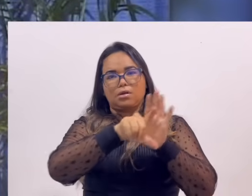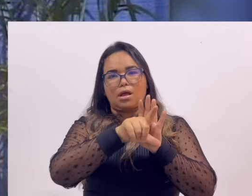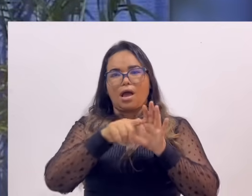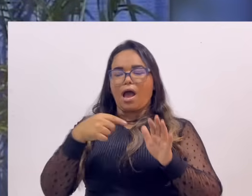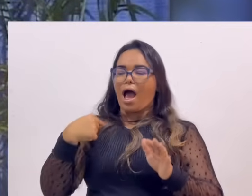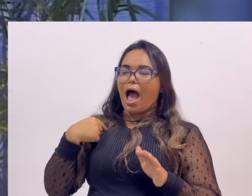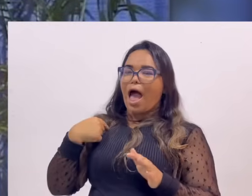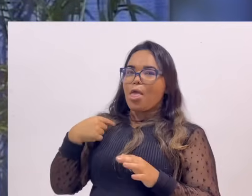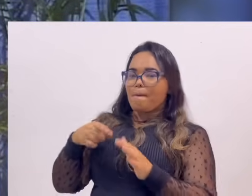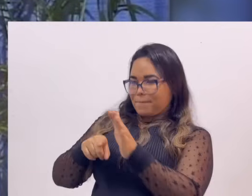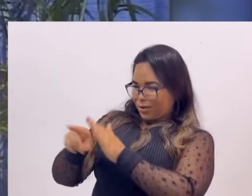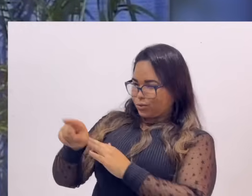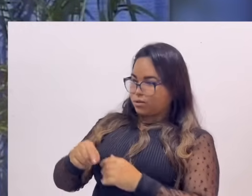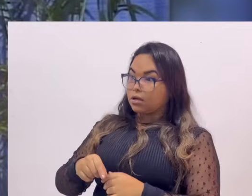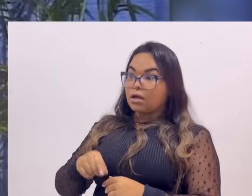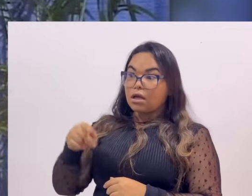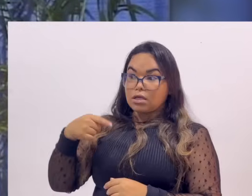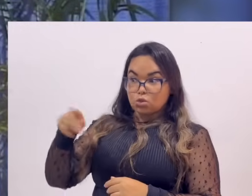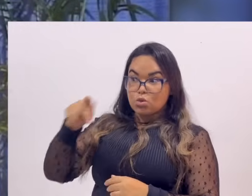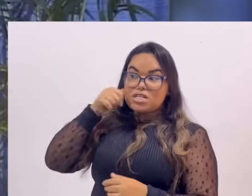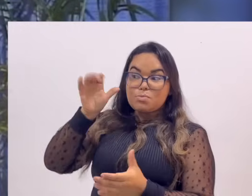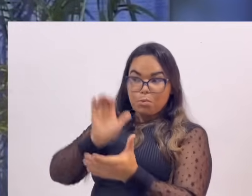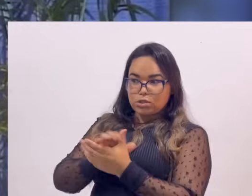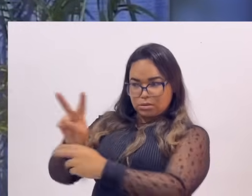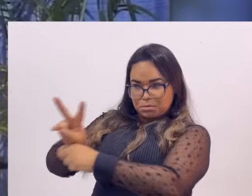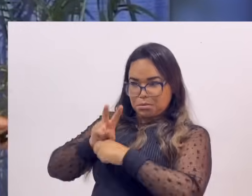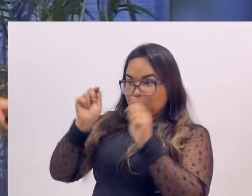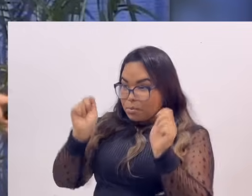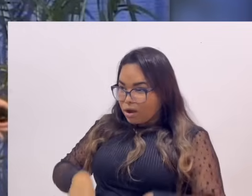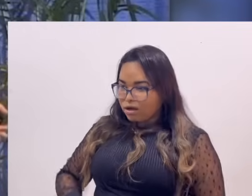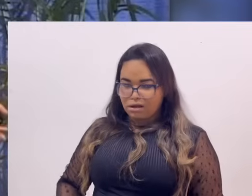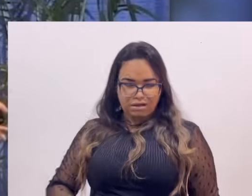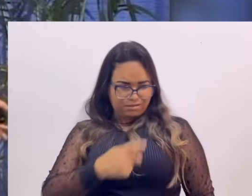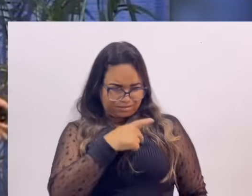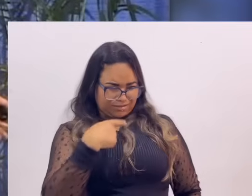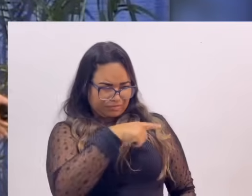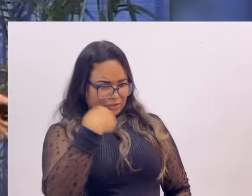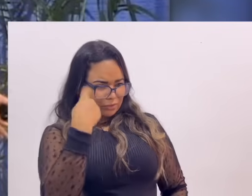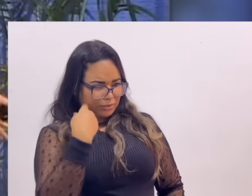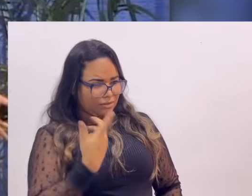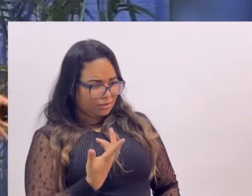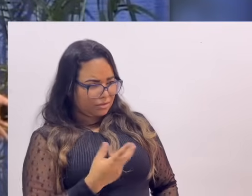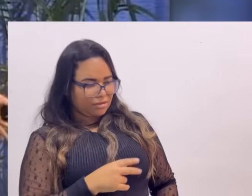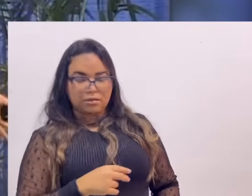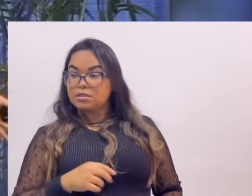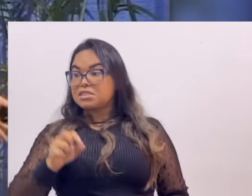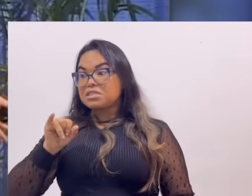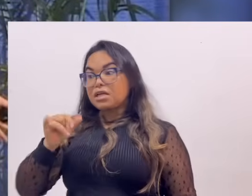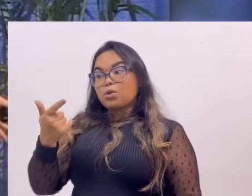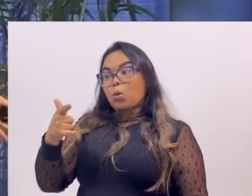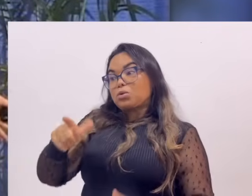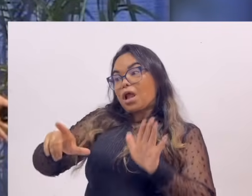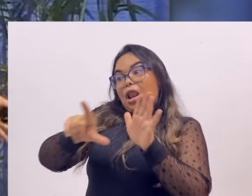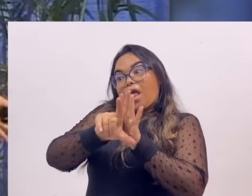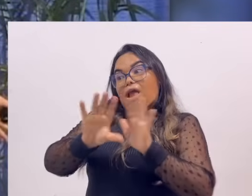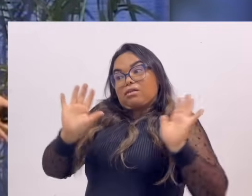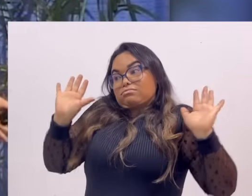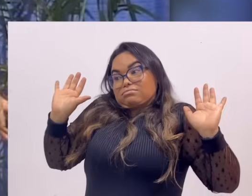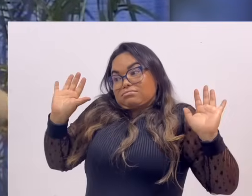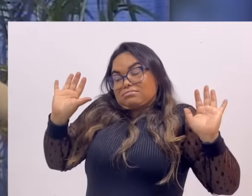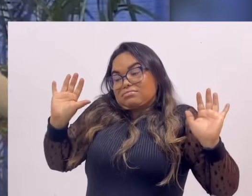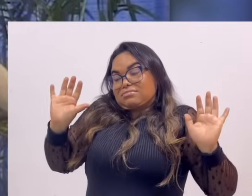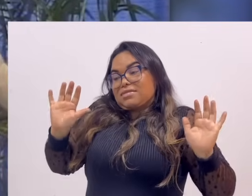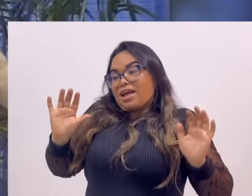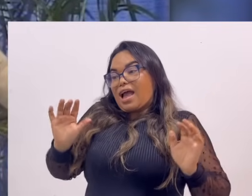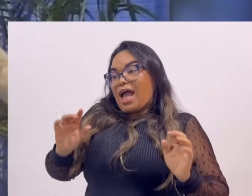me empresta a sua esposa hoje à noite? E ele me responde, o que você quer dizer? Bem, eu digo, se não existe mandamento nenhum